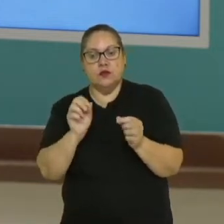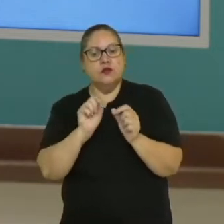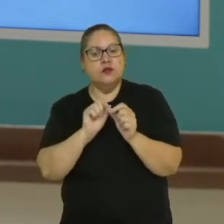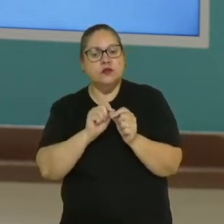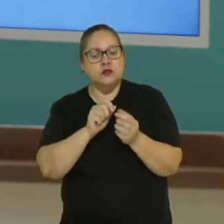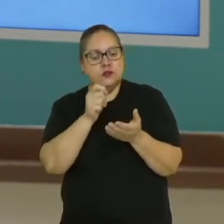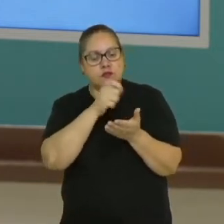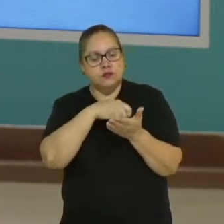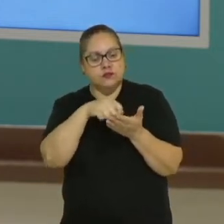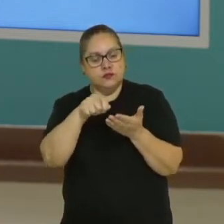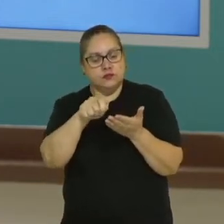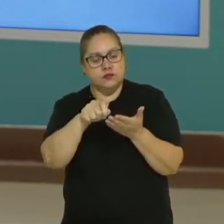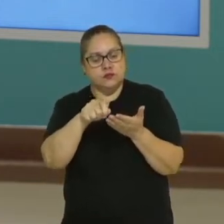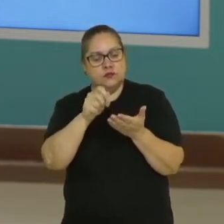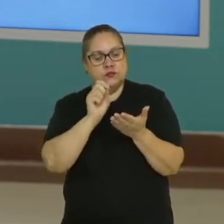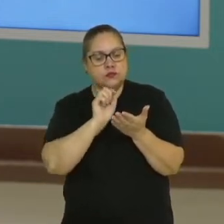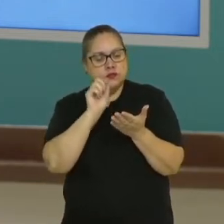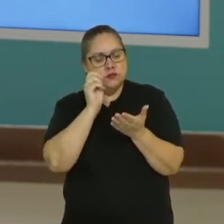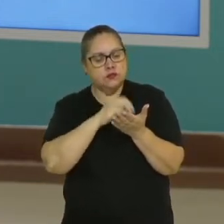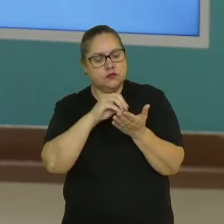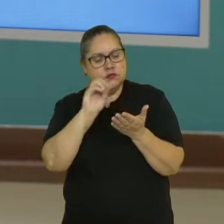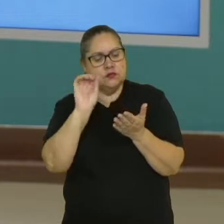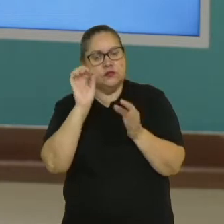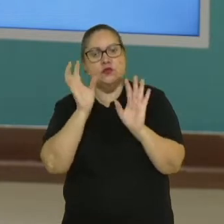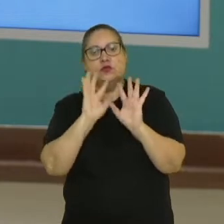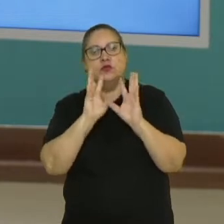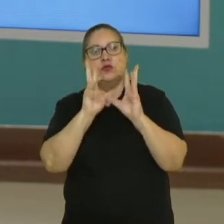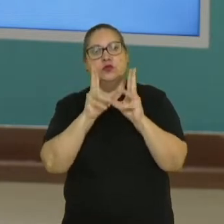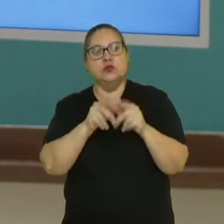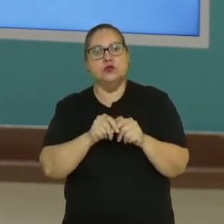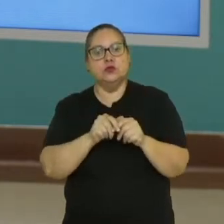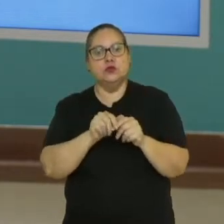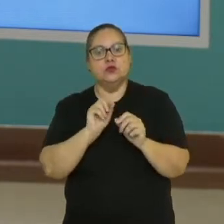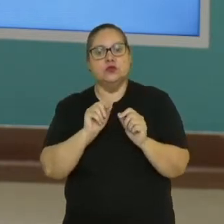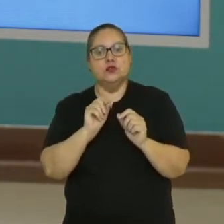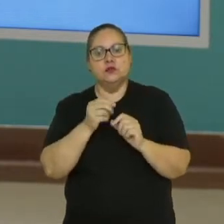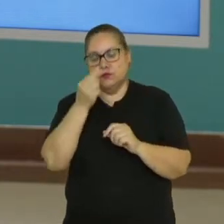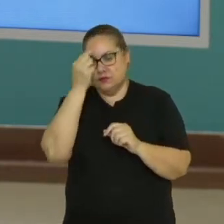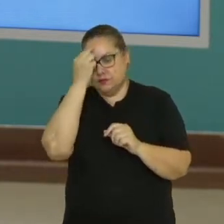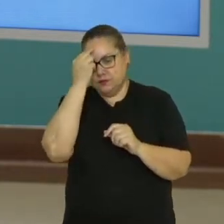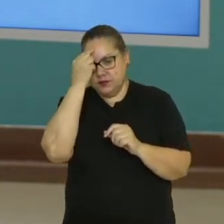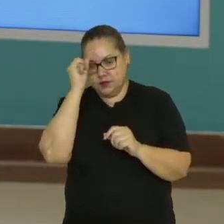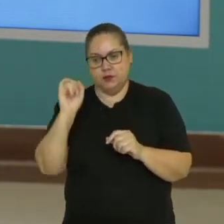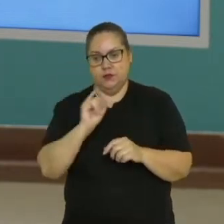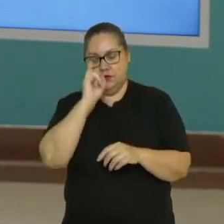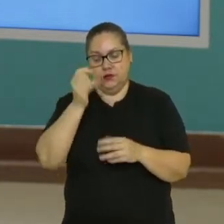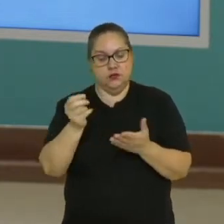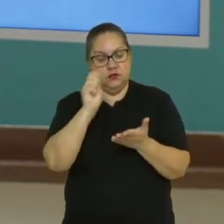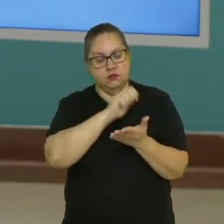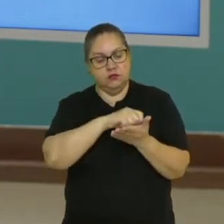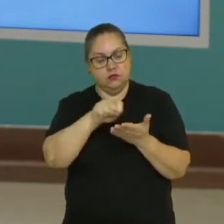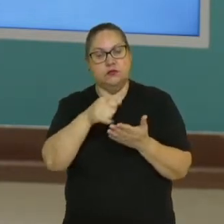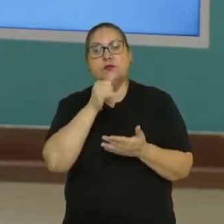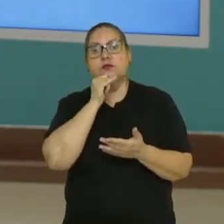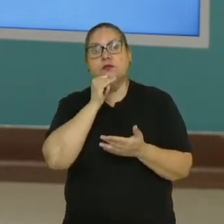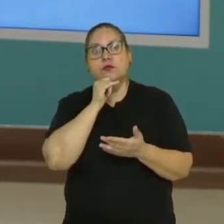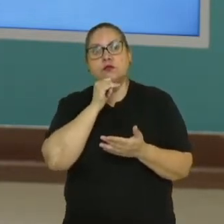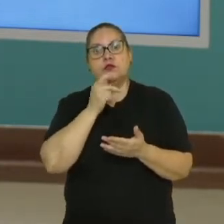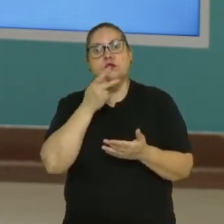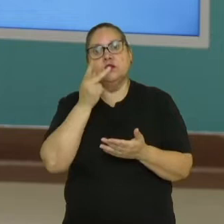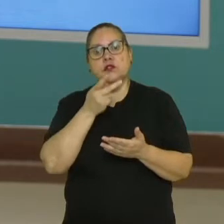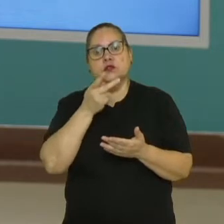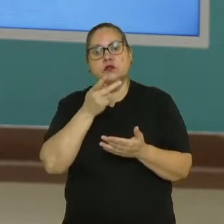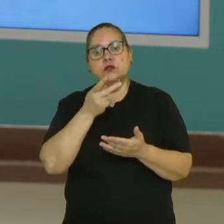os registros, as anotações, tudo aquilo que você julgar importante. Por exemplo, nós vamos falar